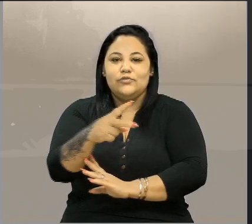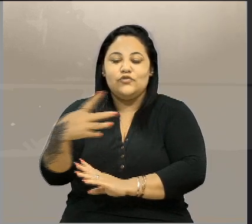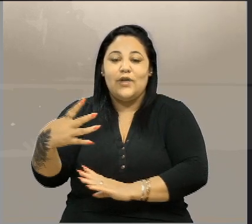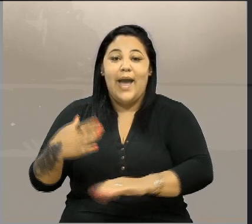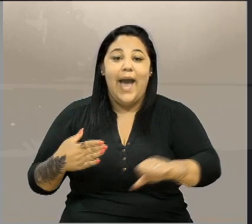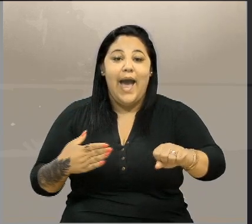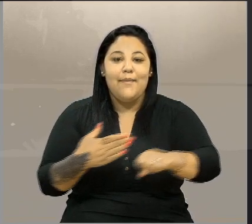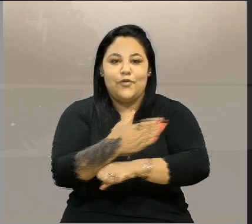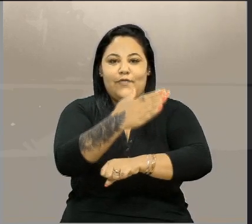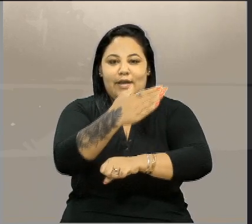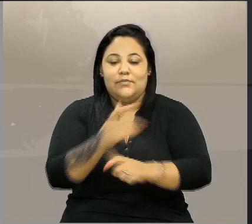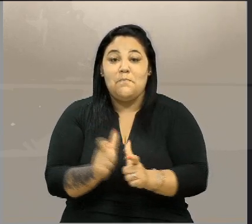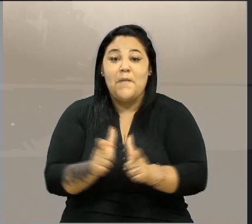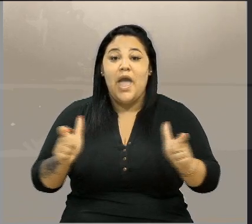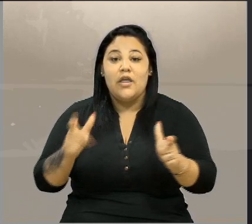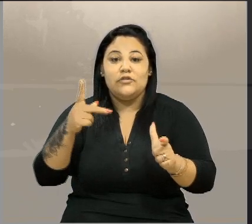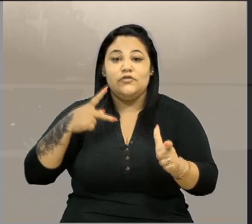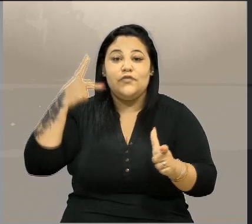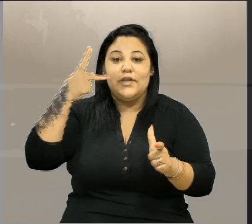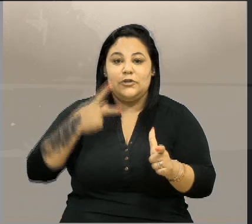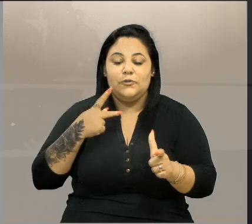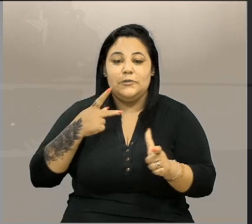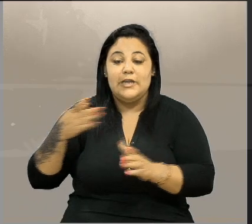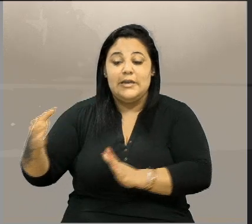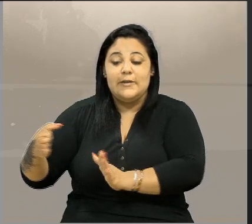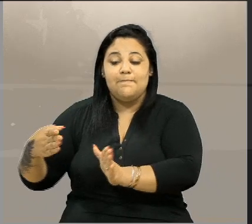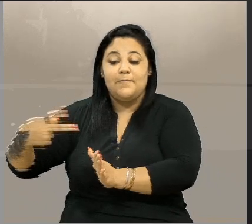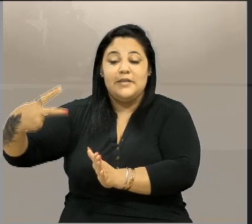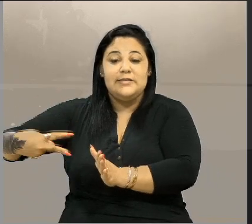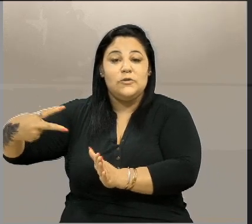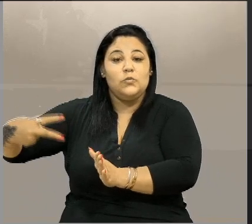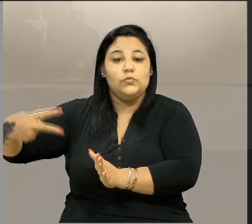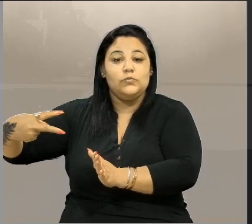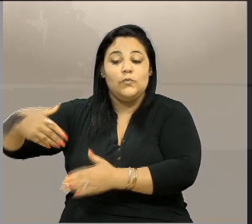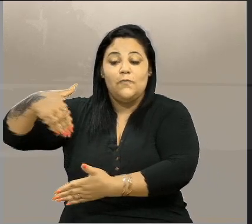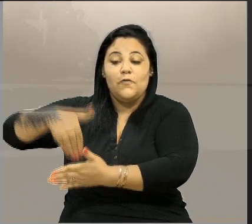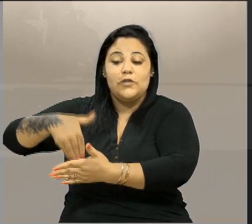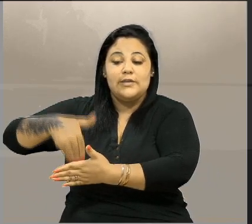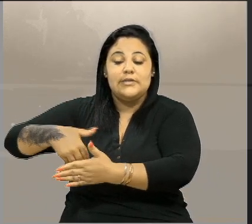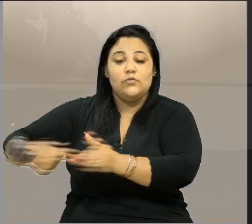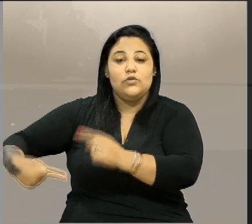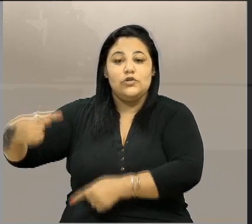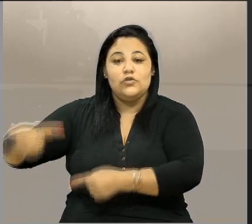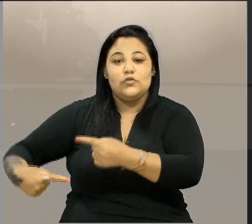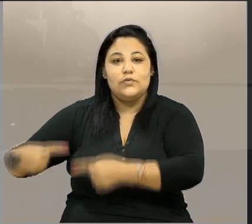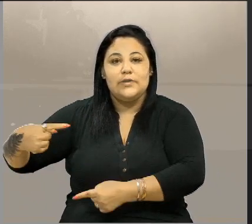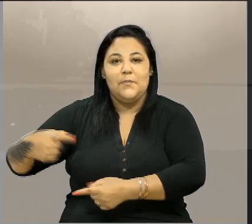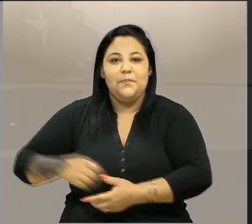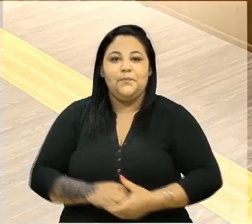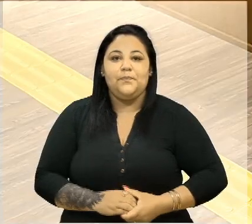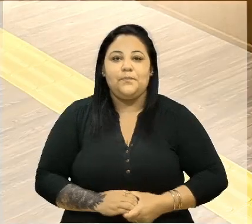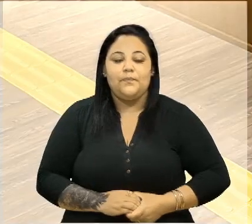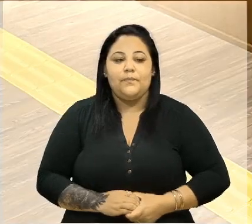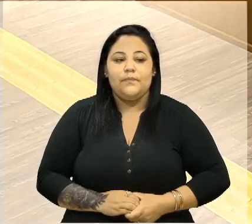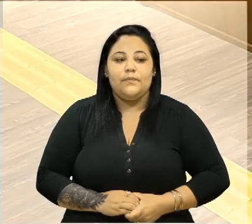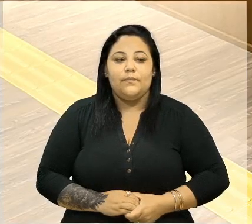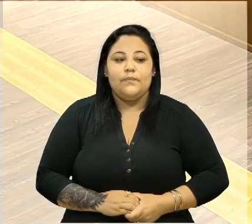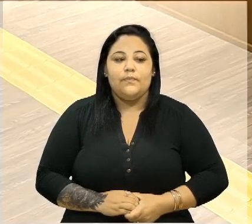unanimidade das vereadoras e vereadores em segundo turno de discussão e votação.